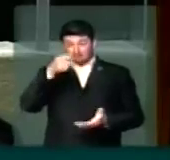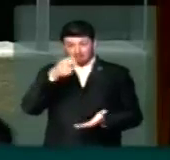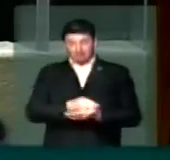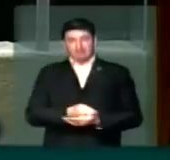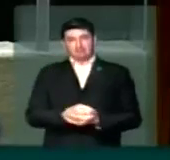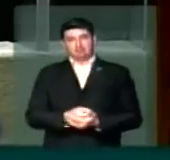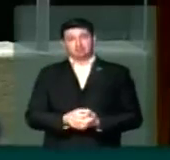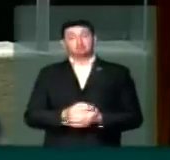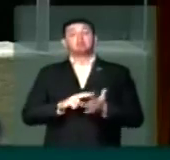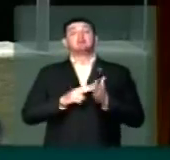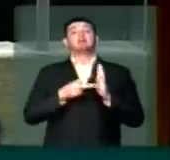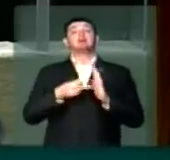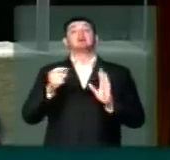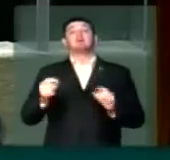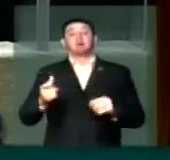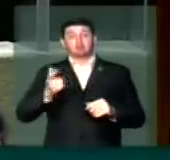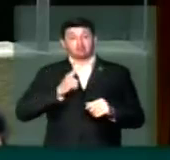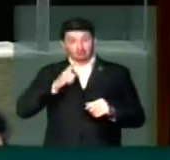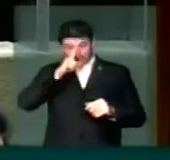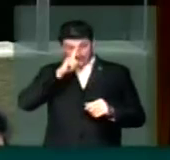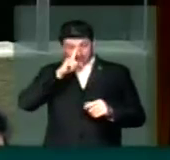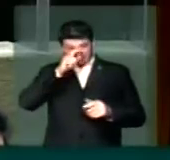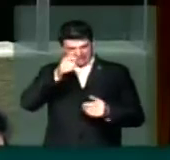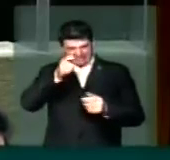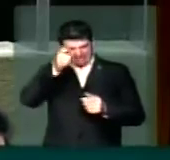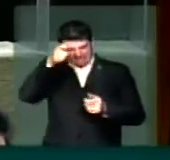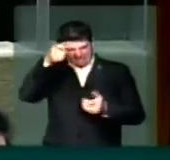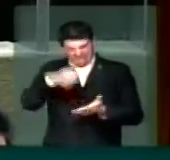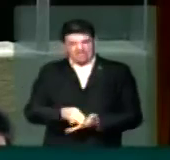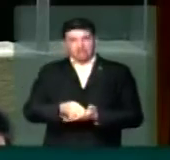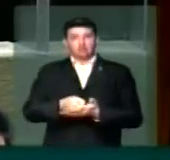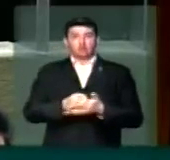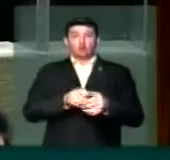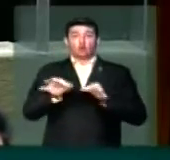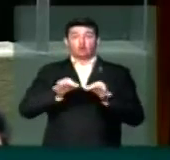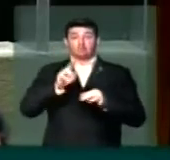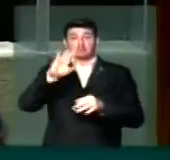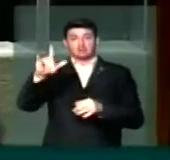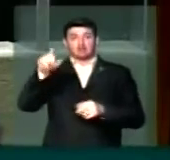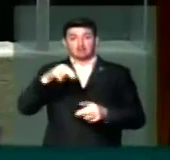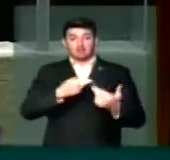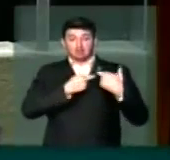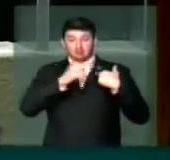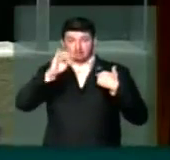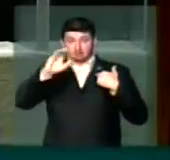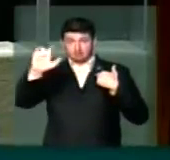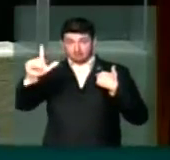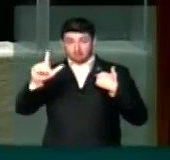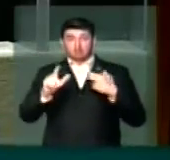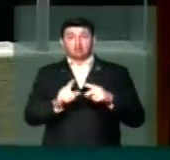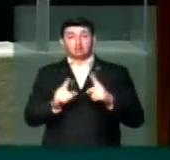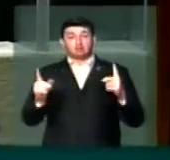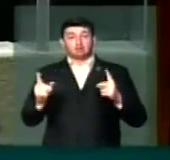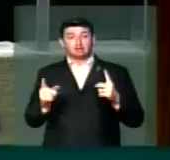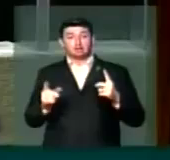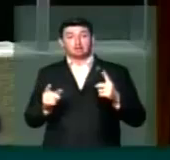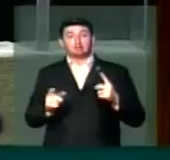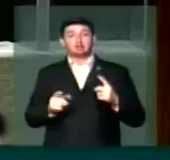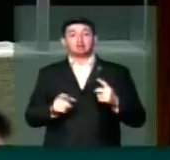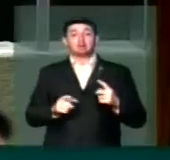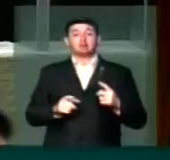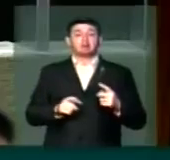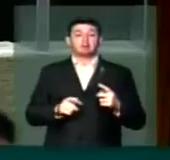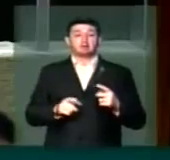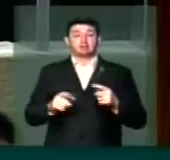Ou seja, nós vamos ter um rígido controle fiscal, a chamada responsabilidade fiscal, que